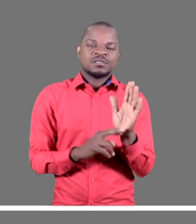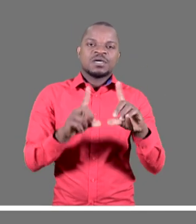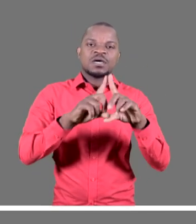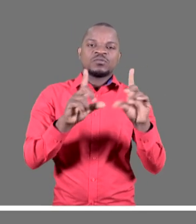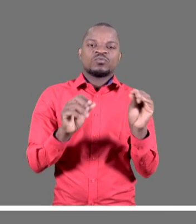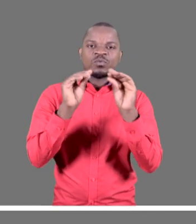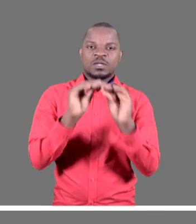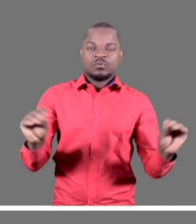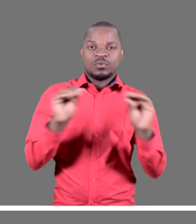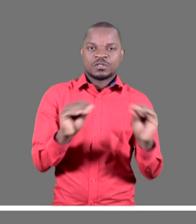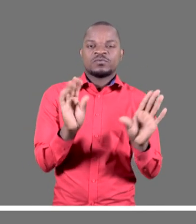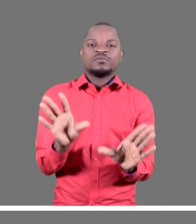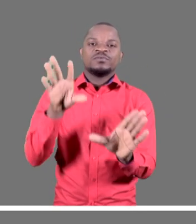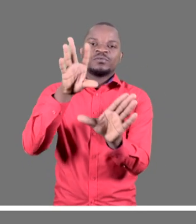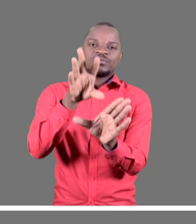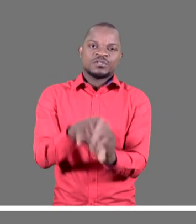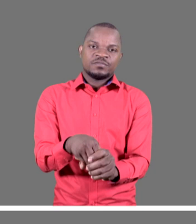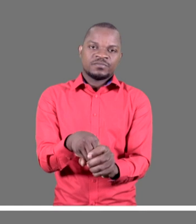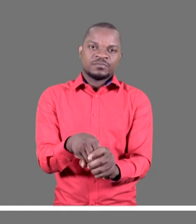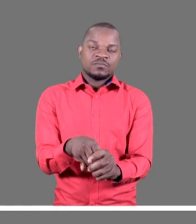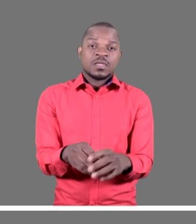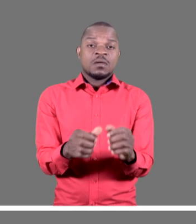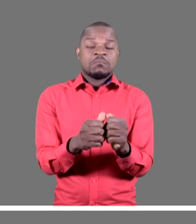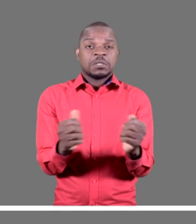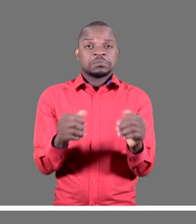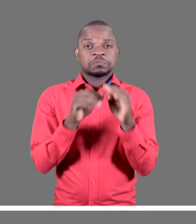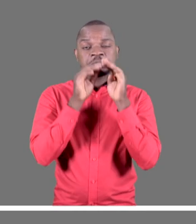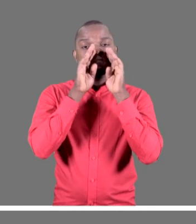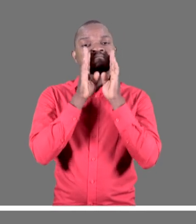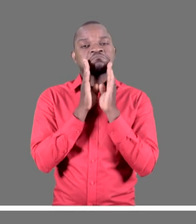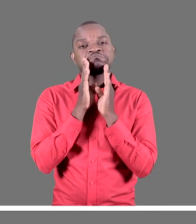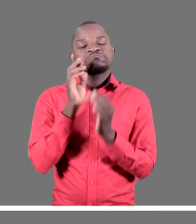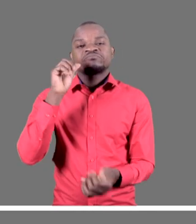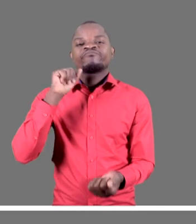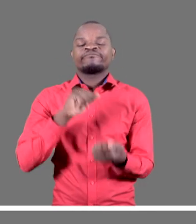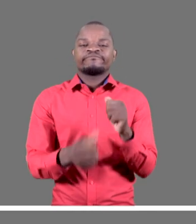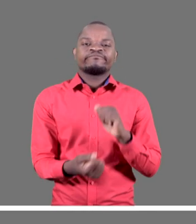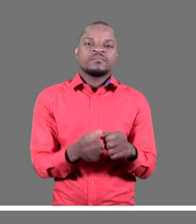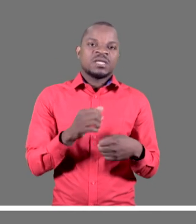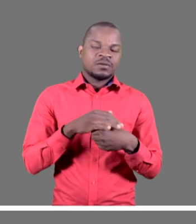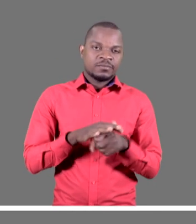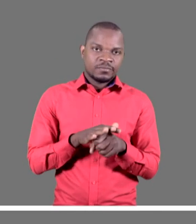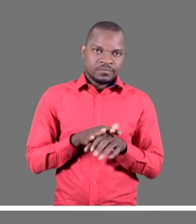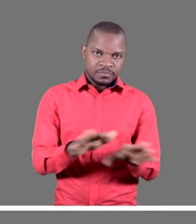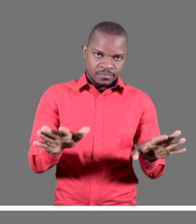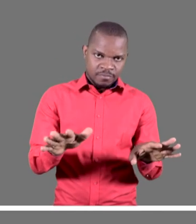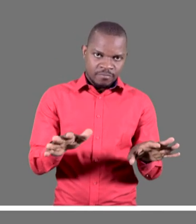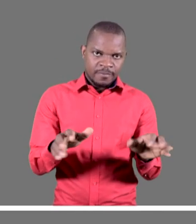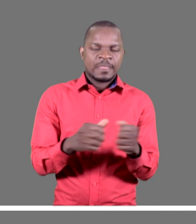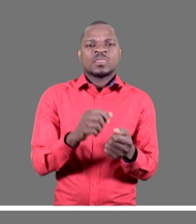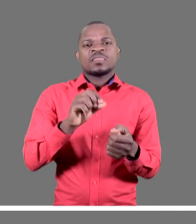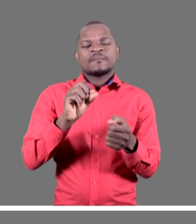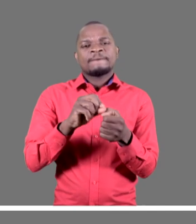sobre educação inclusiva. Infelizmente, por questões da situação da pandemia, temos tido essas capacitações